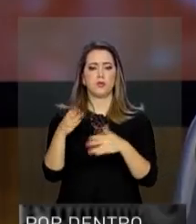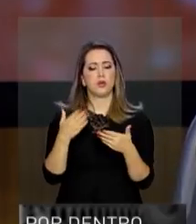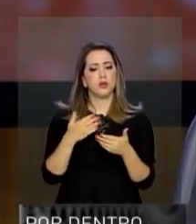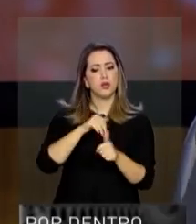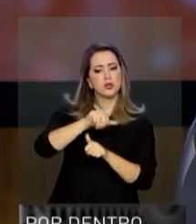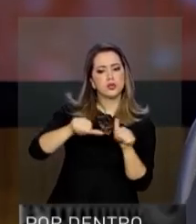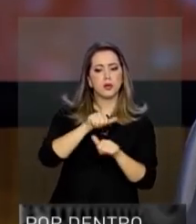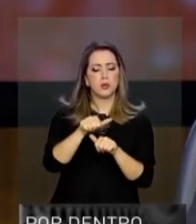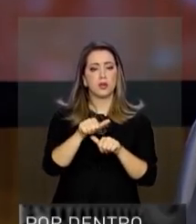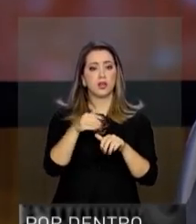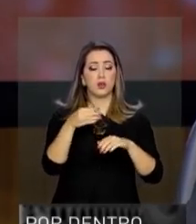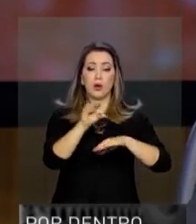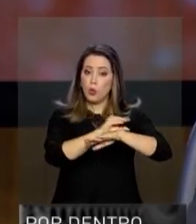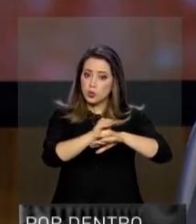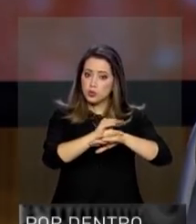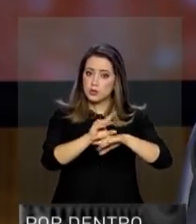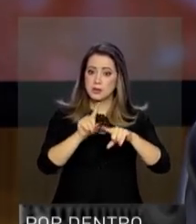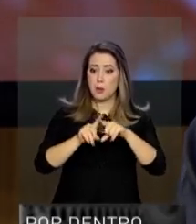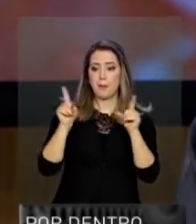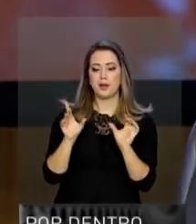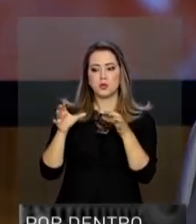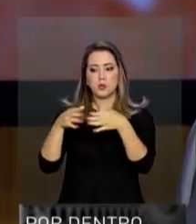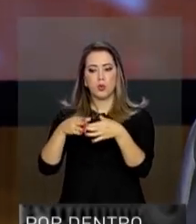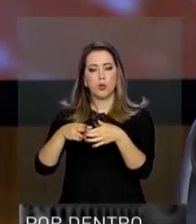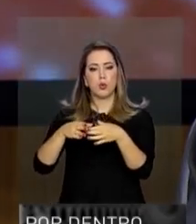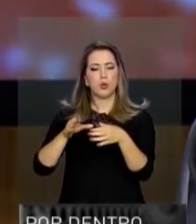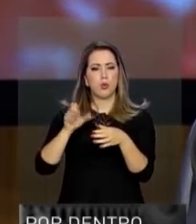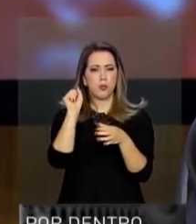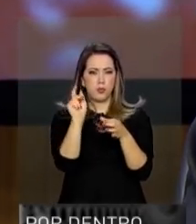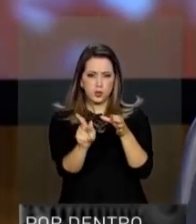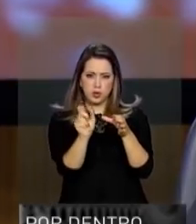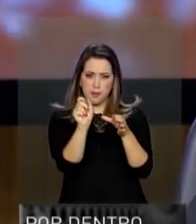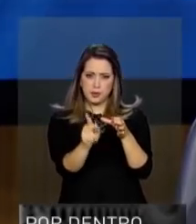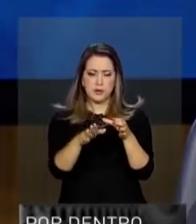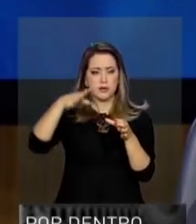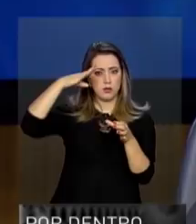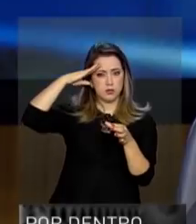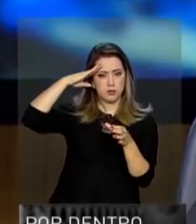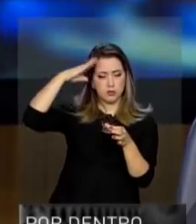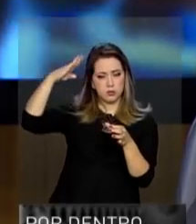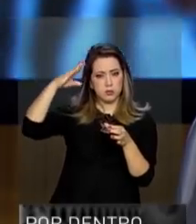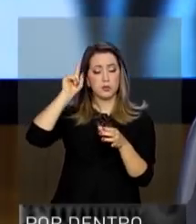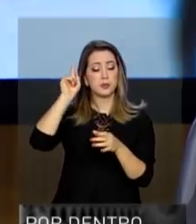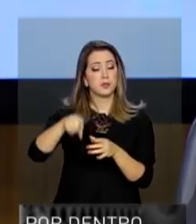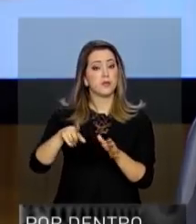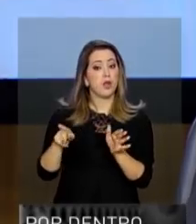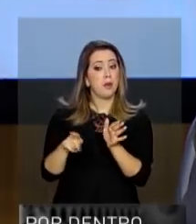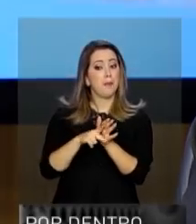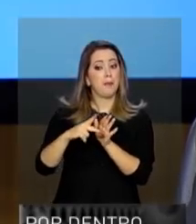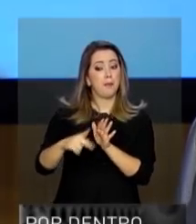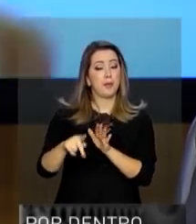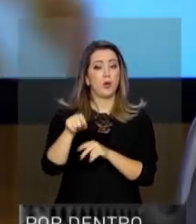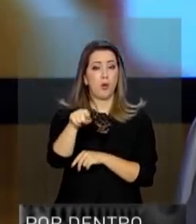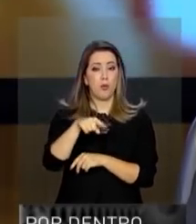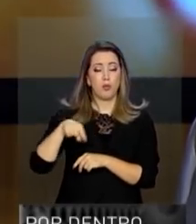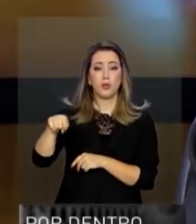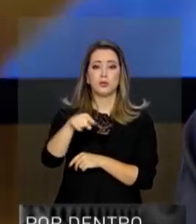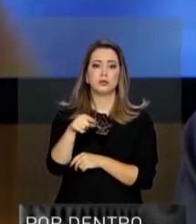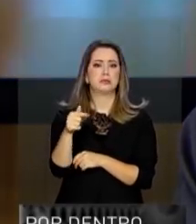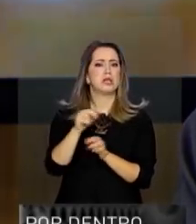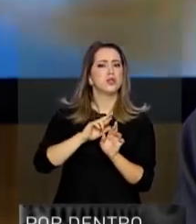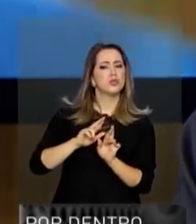Constituição Federal. E o tratamento da aposentadoria ou do regime de afastamento das Forças Armadas é um tratamento que não é um